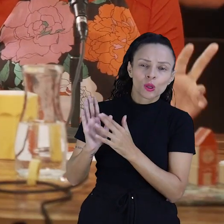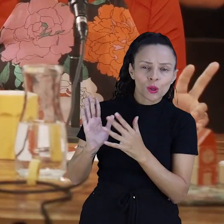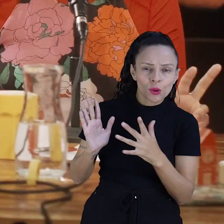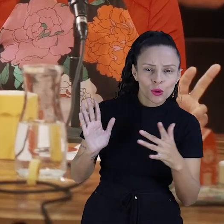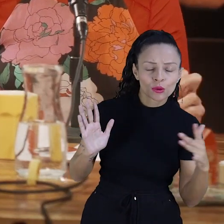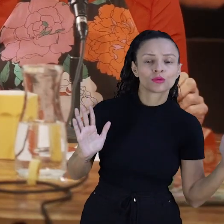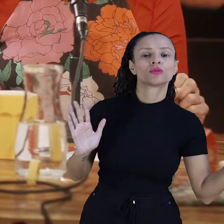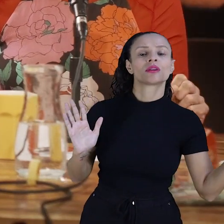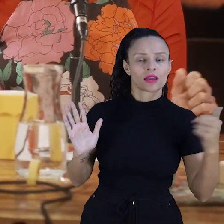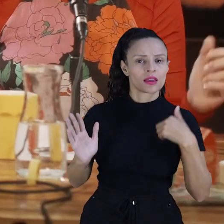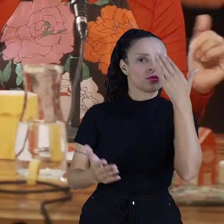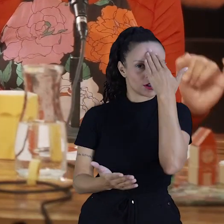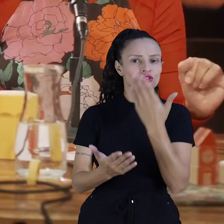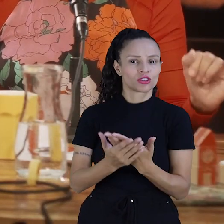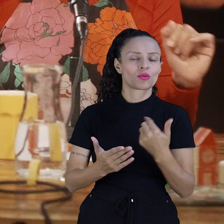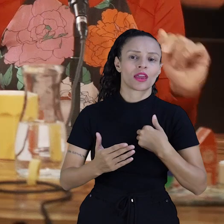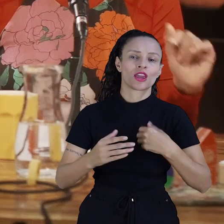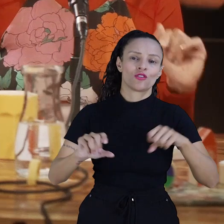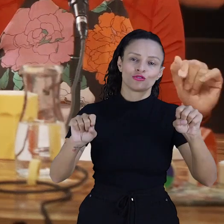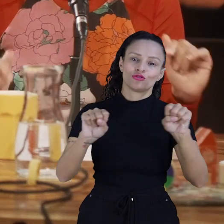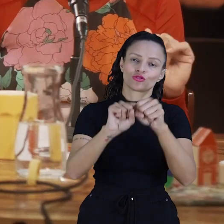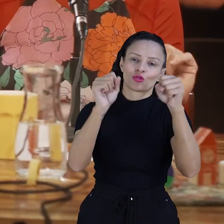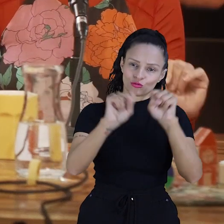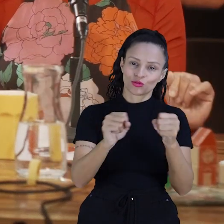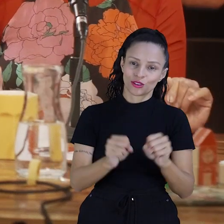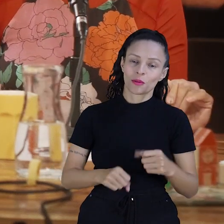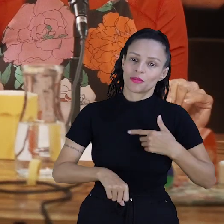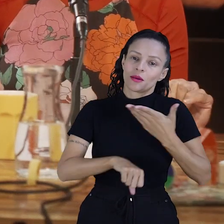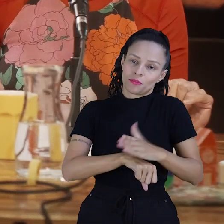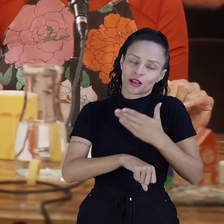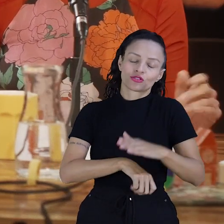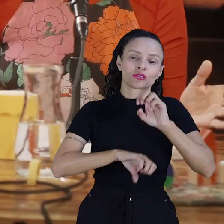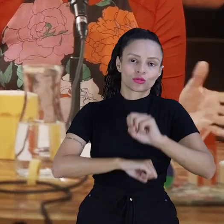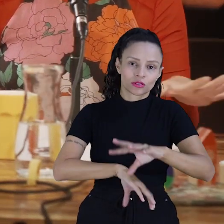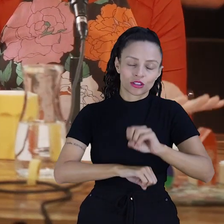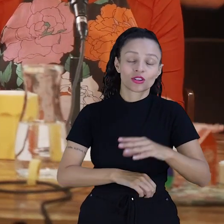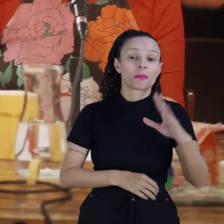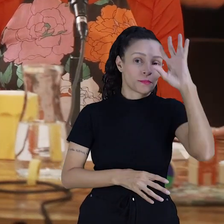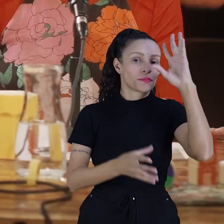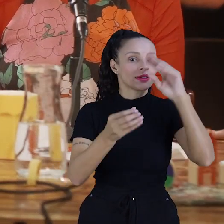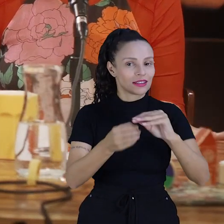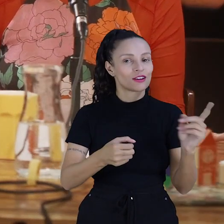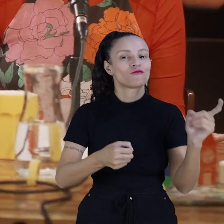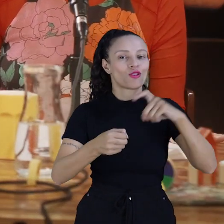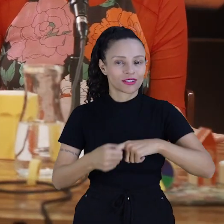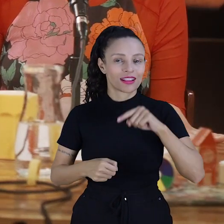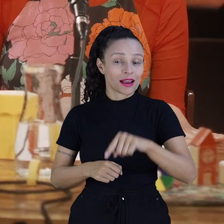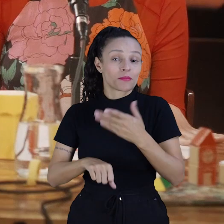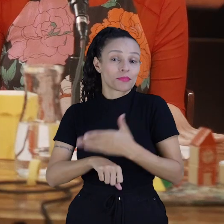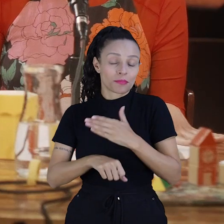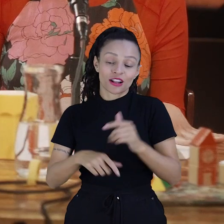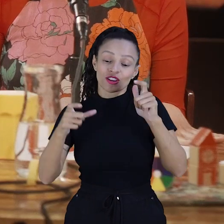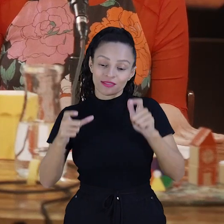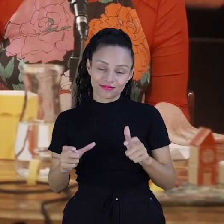dos anos, eu acredito que eu também fui desconstruindo a minha prática docente para entender e voltar lá para a prática de